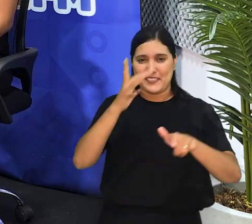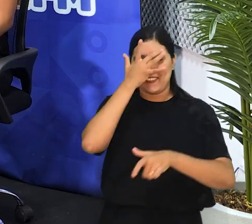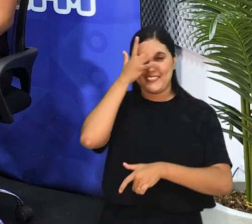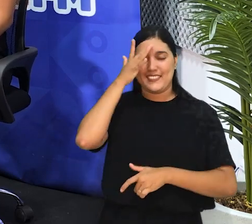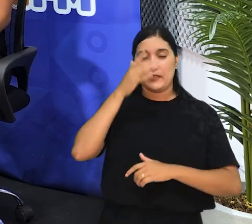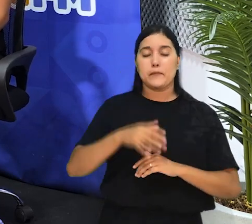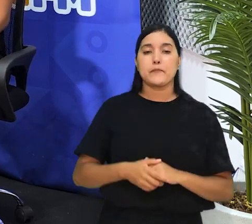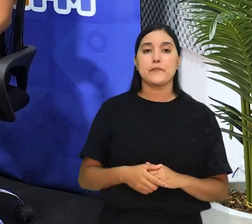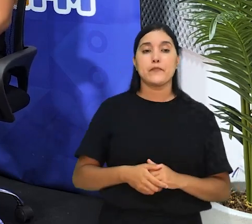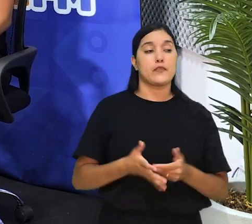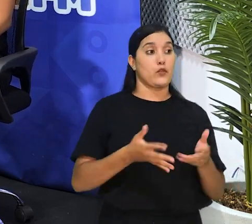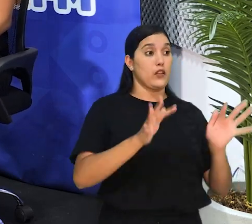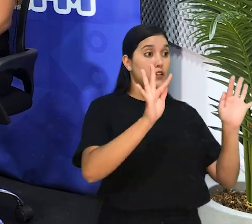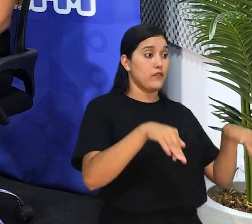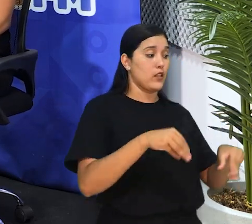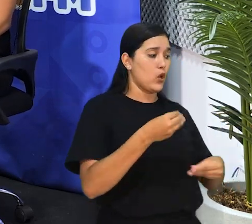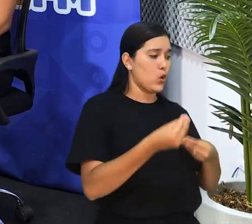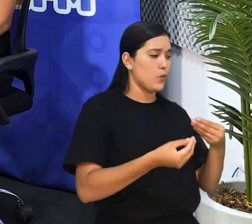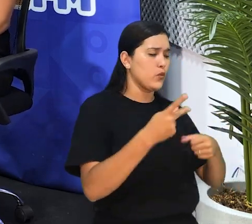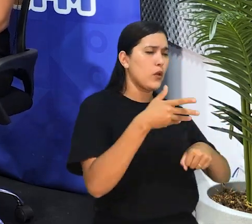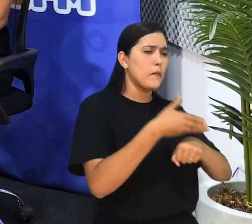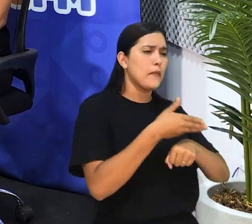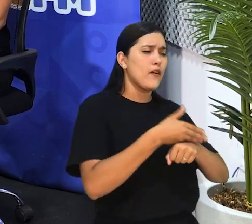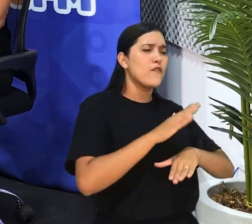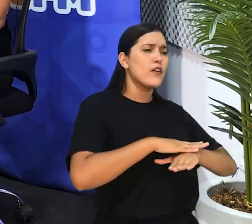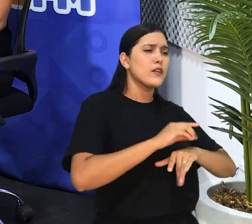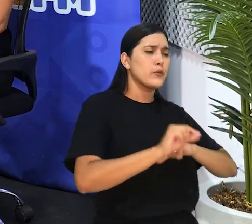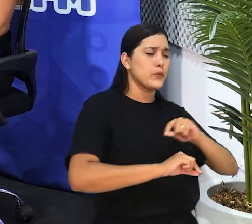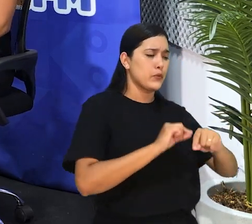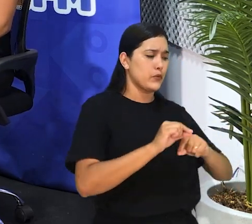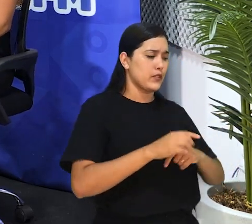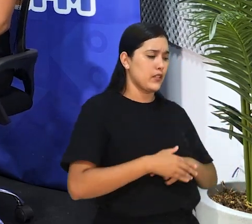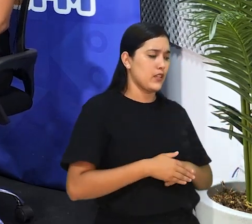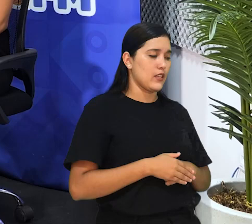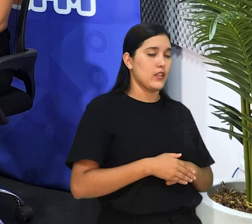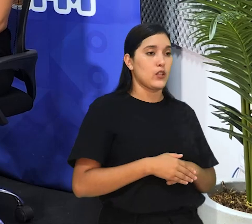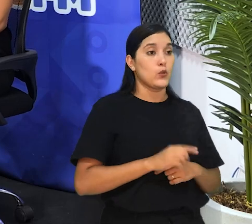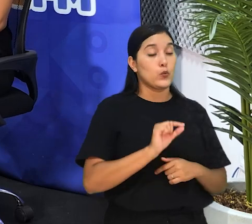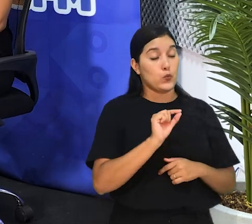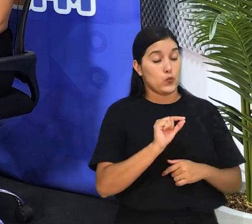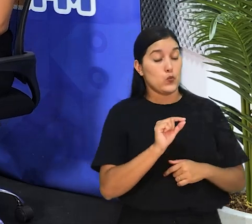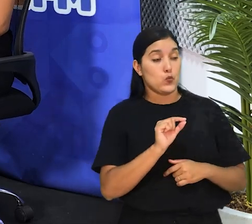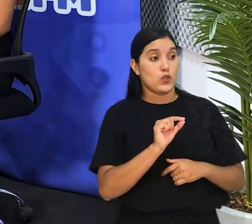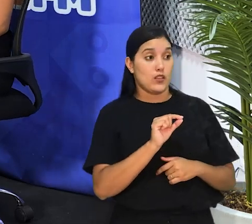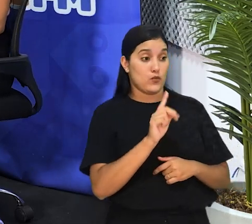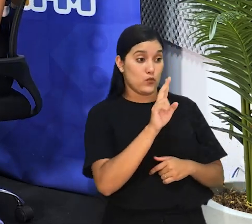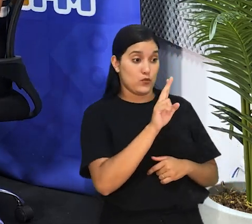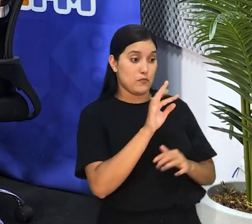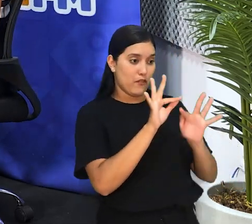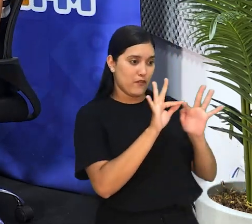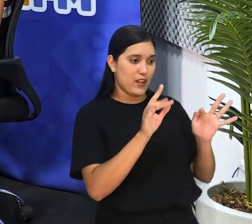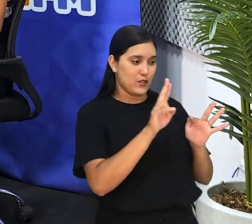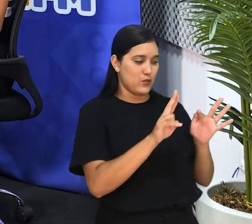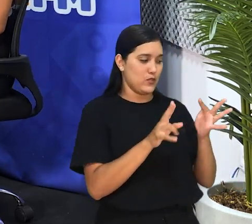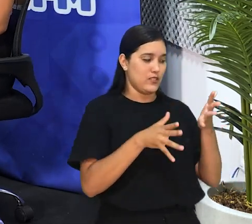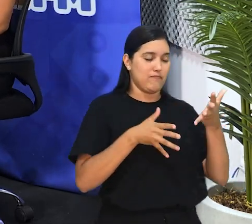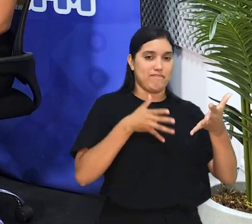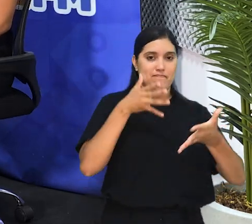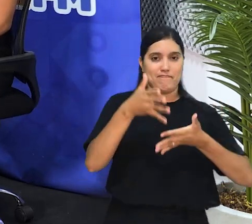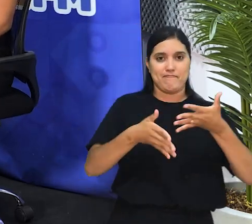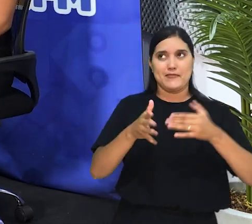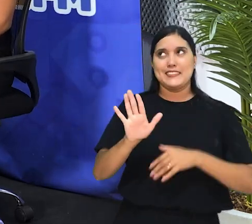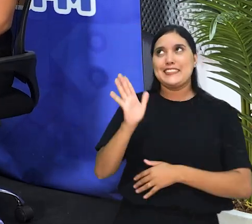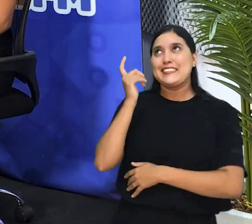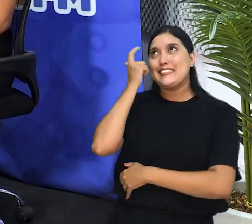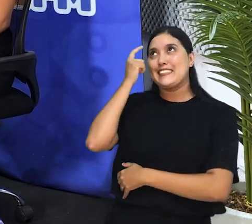Legal. Eu gostaria que você terminasse sua participação fazendo uma mensagem aí na língua dos sinais. Ai,